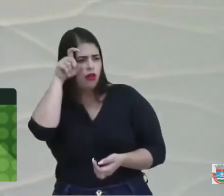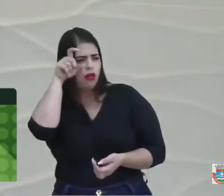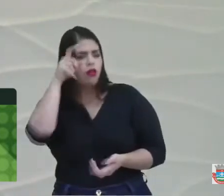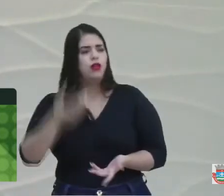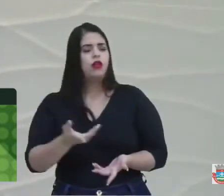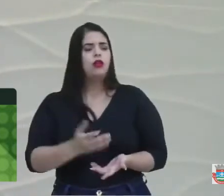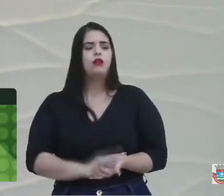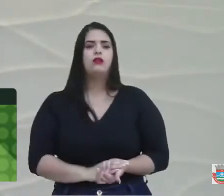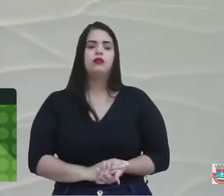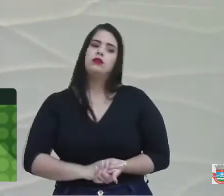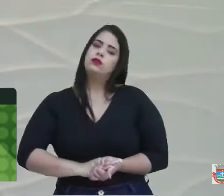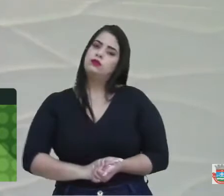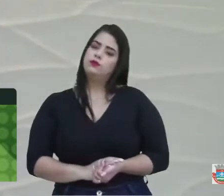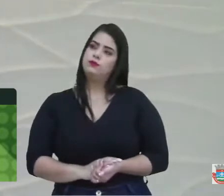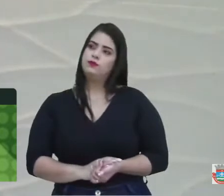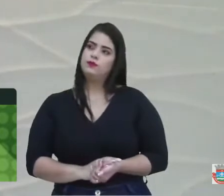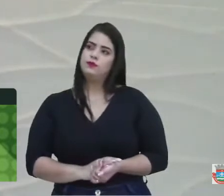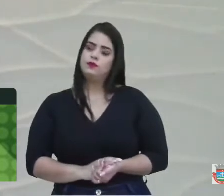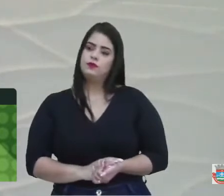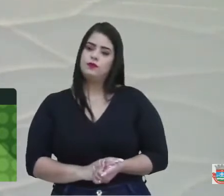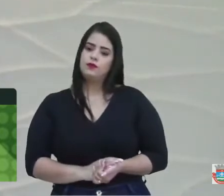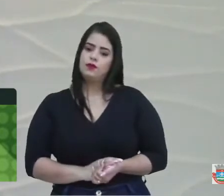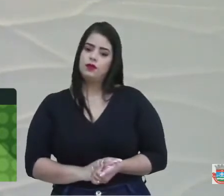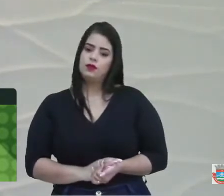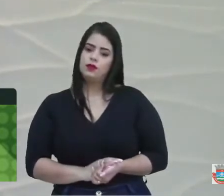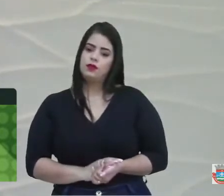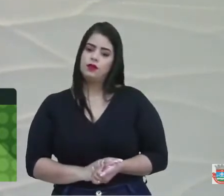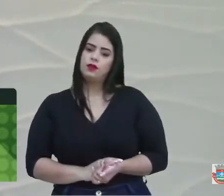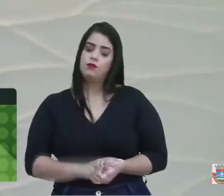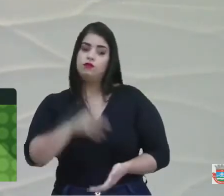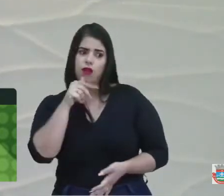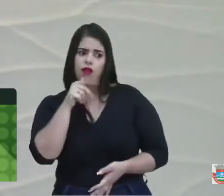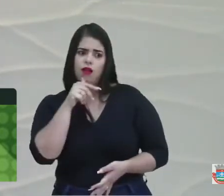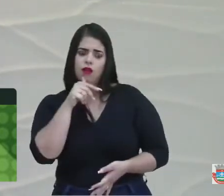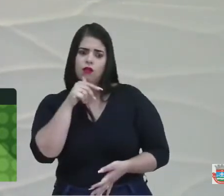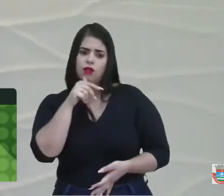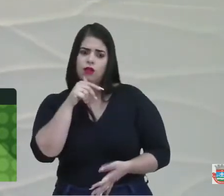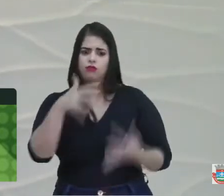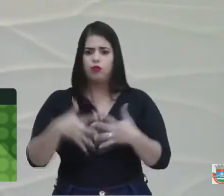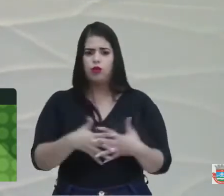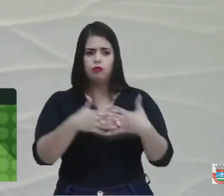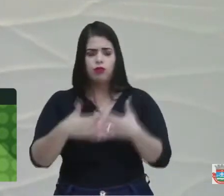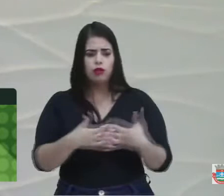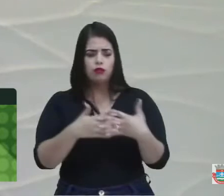que, se a gente for, na questão do abastecimento, colocar um caminhão d'água